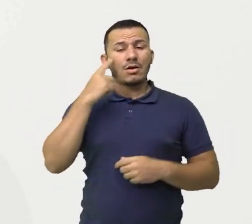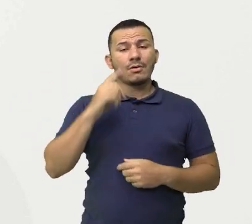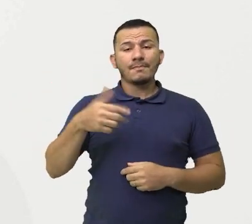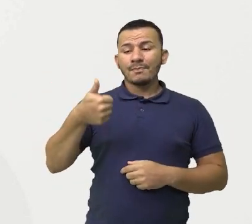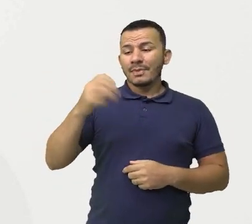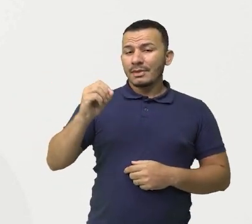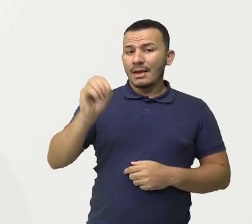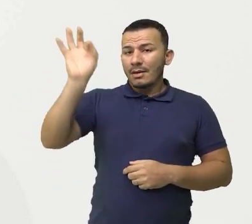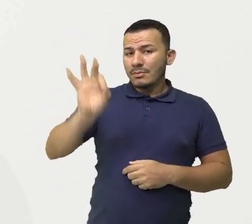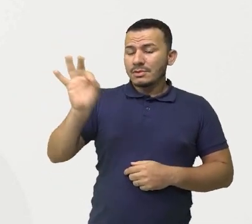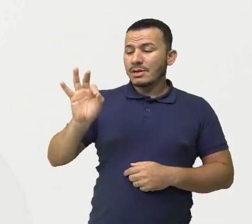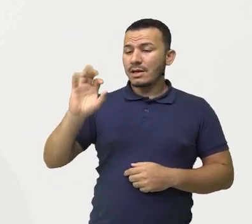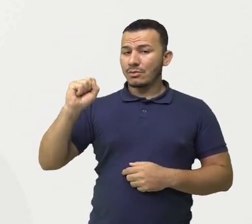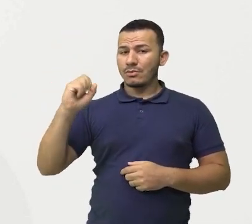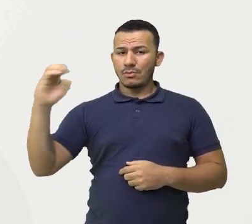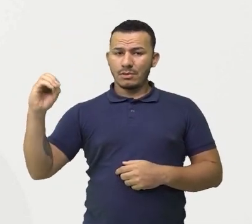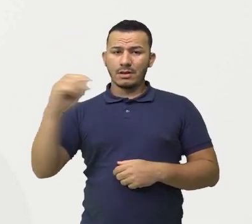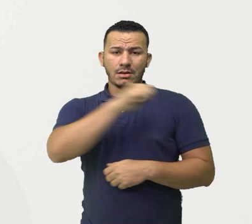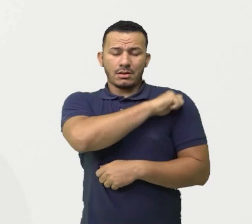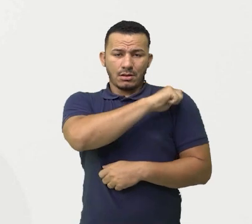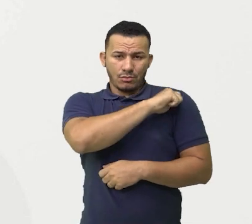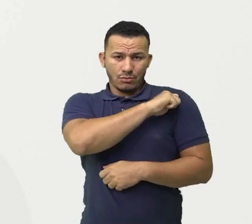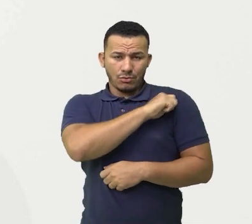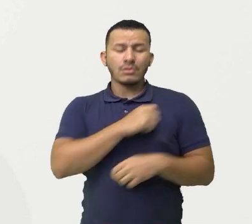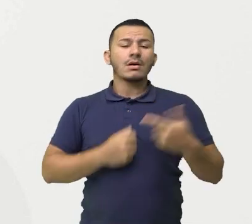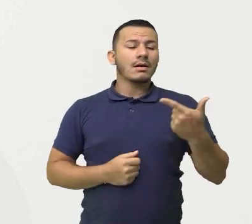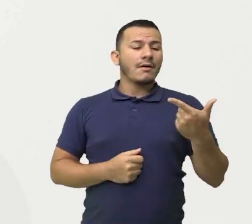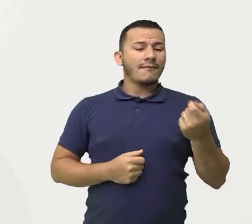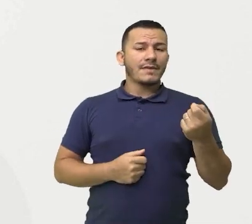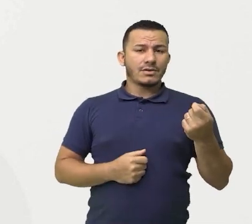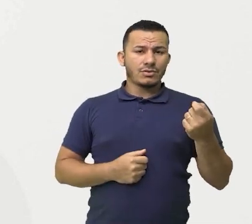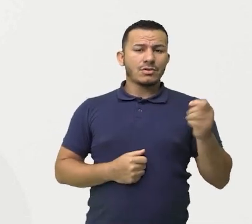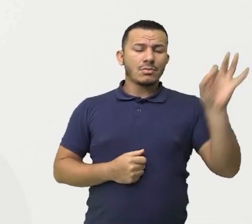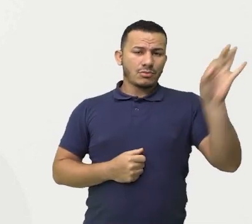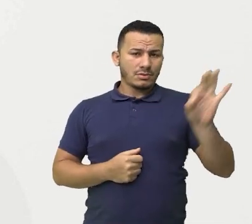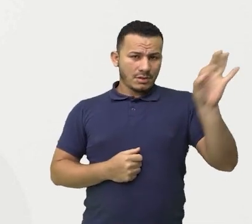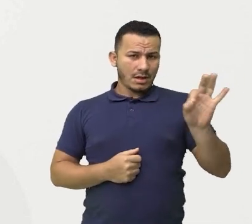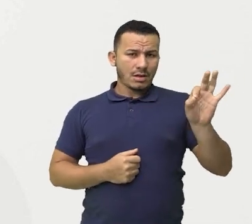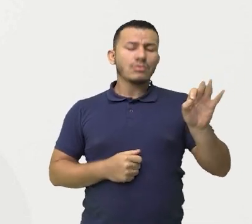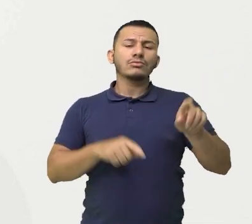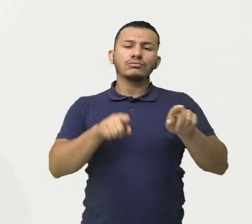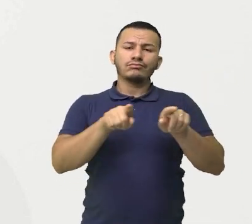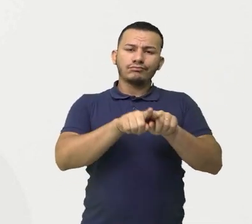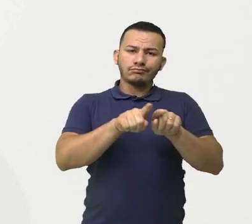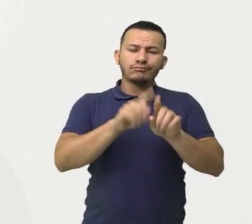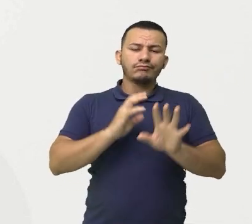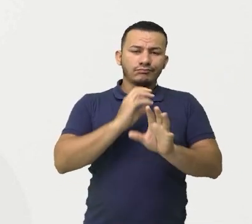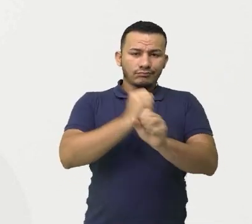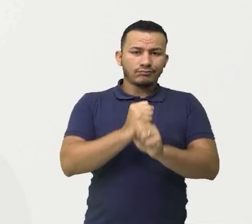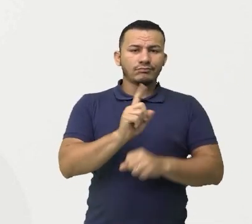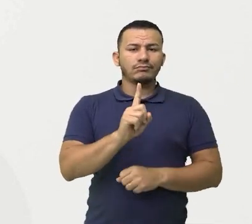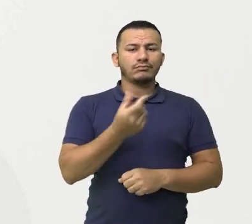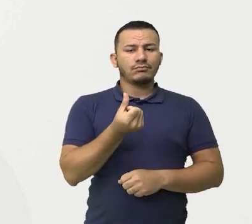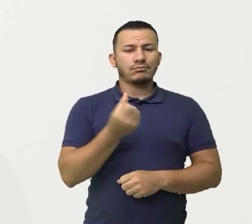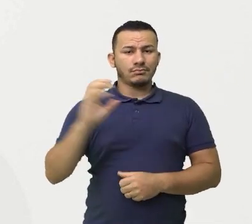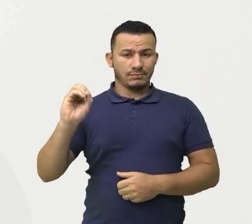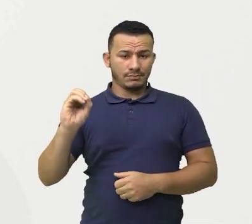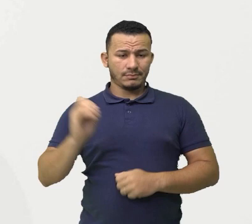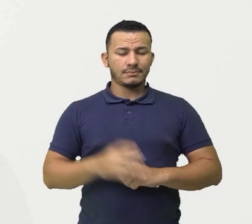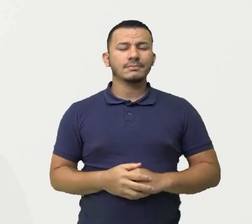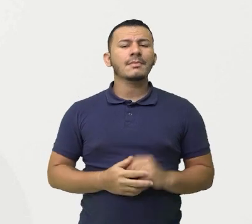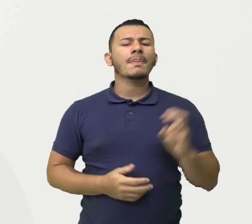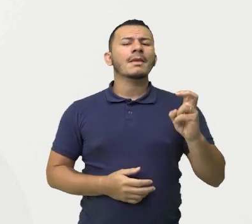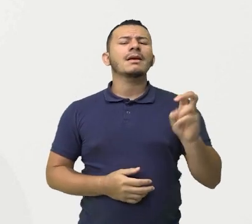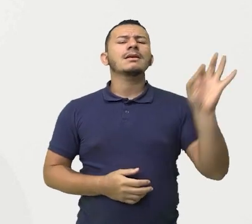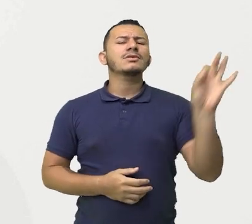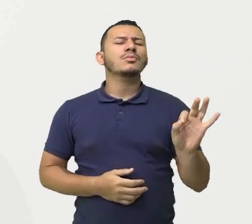80, se 10% é 80, então 20% é igual a 160. E por fim,